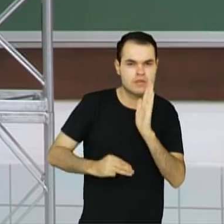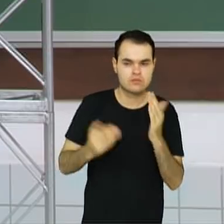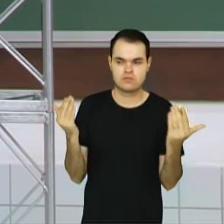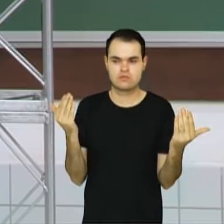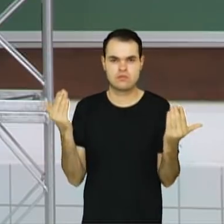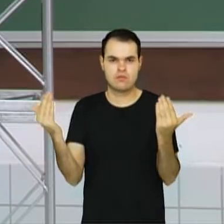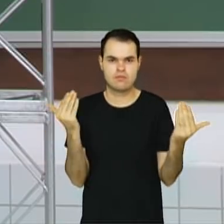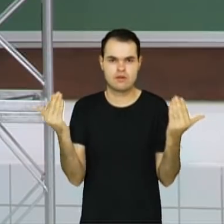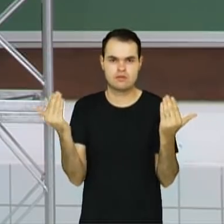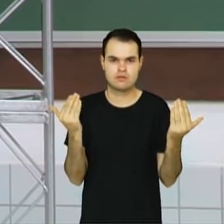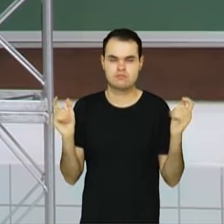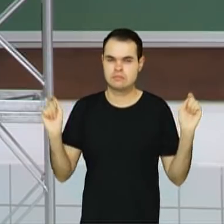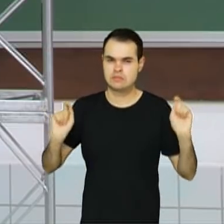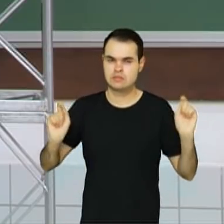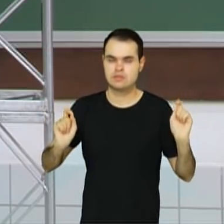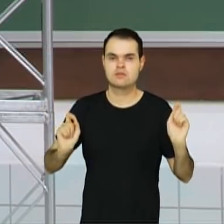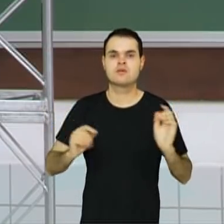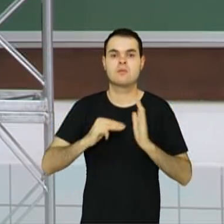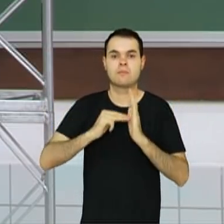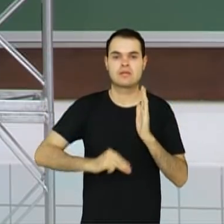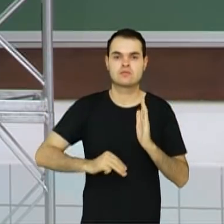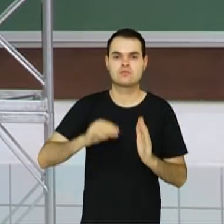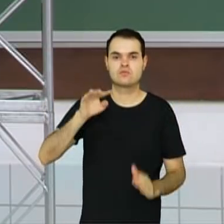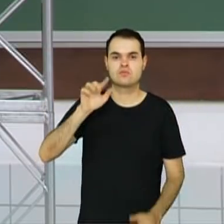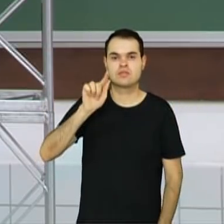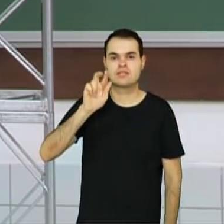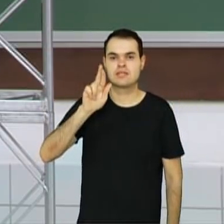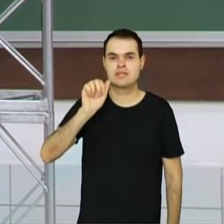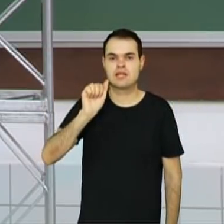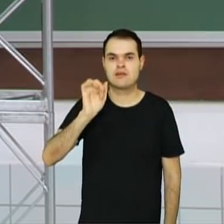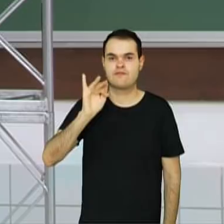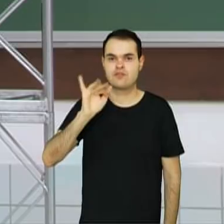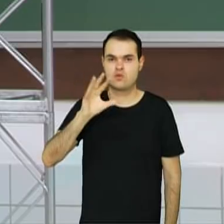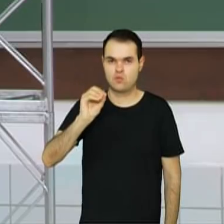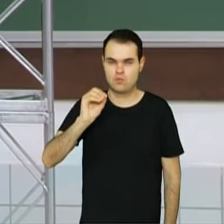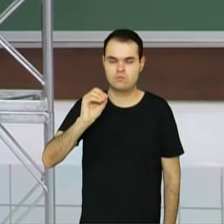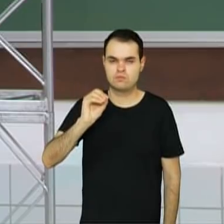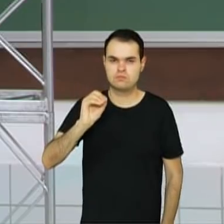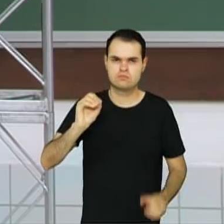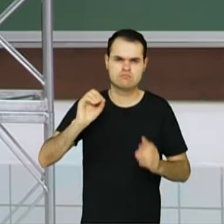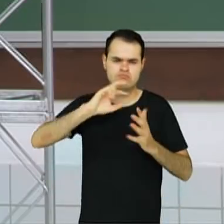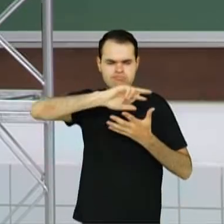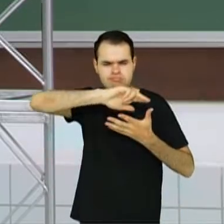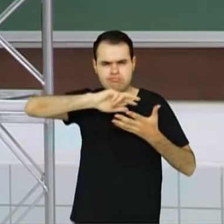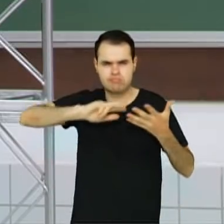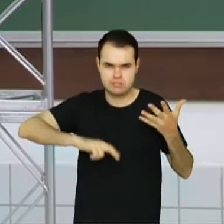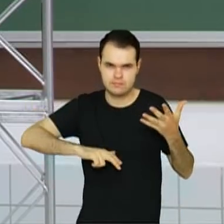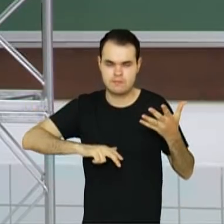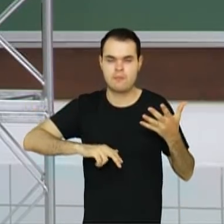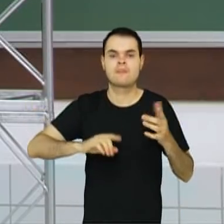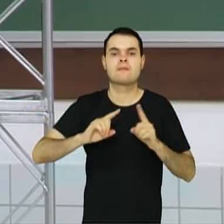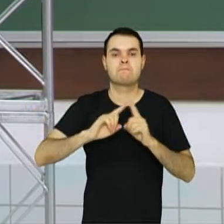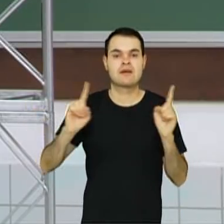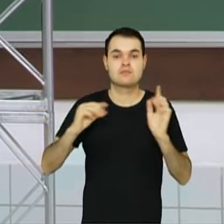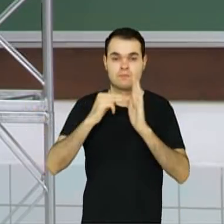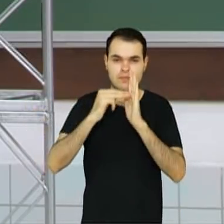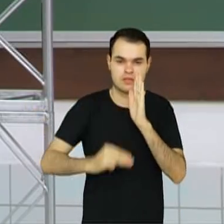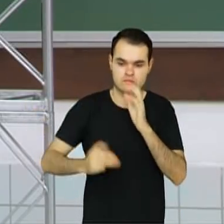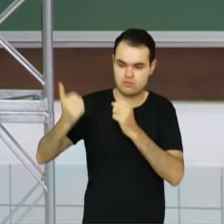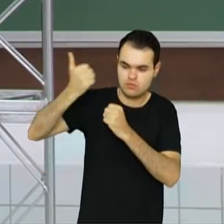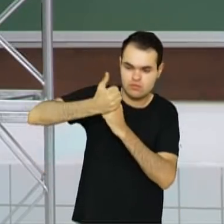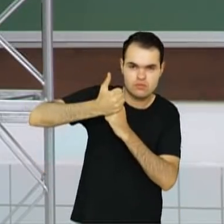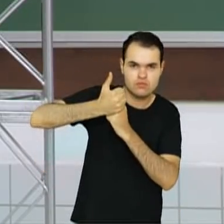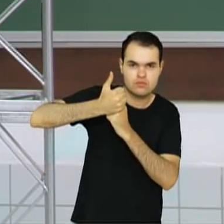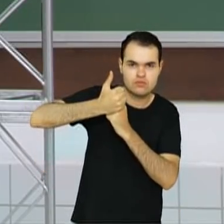comparação, tá? E o método gráfico. Então tem várias maneiras de você fazer isso, ok? Só que o método de